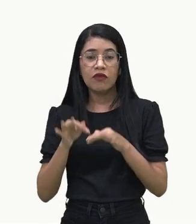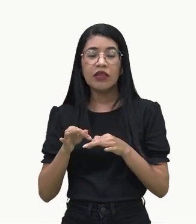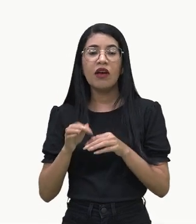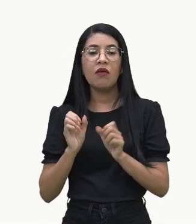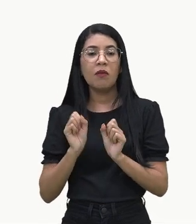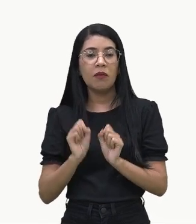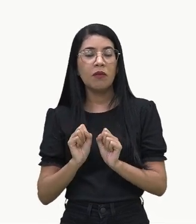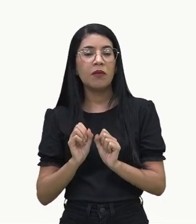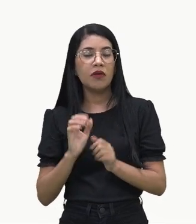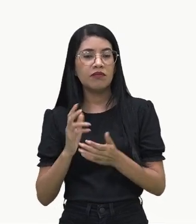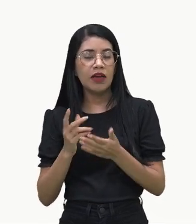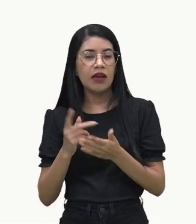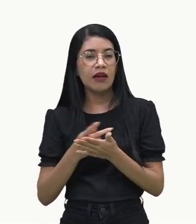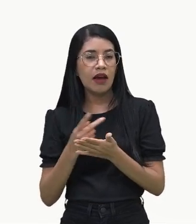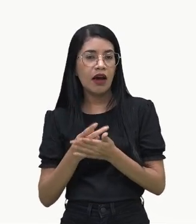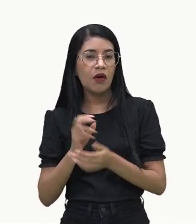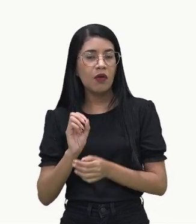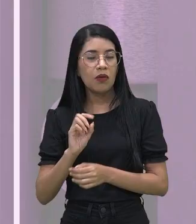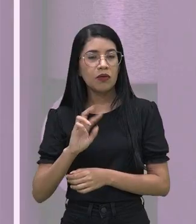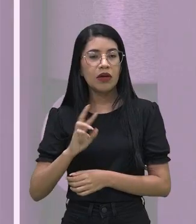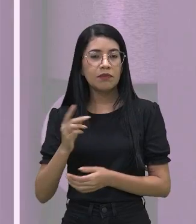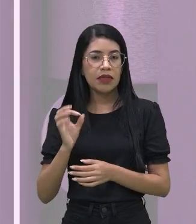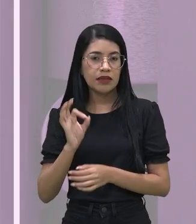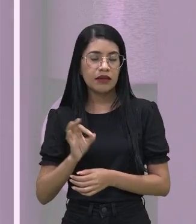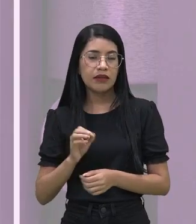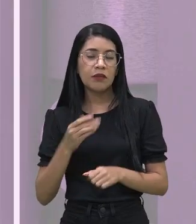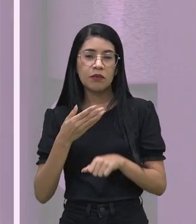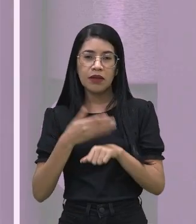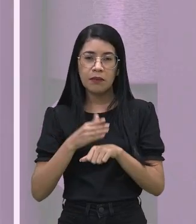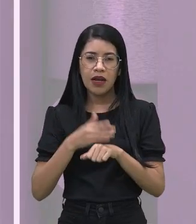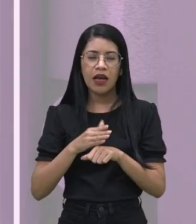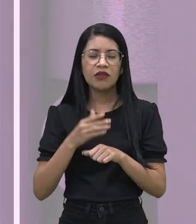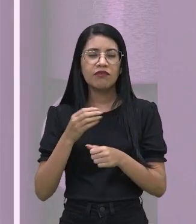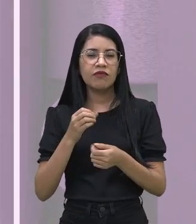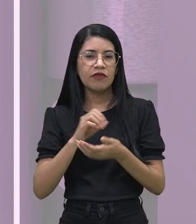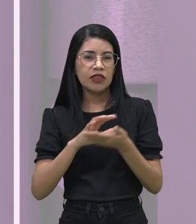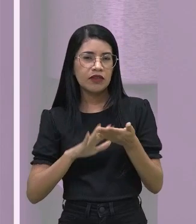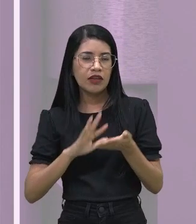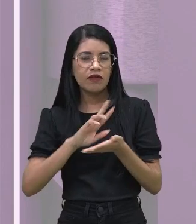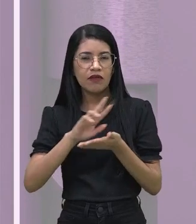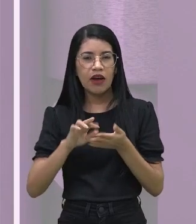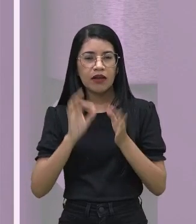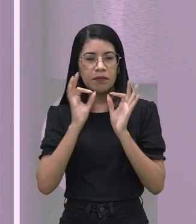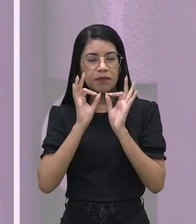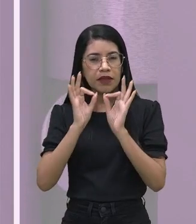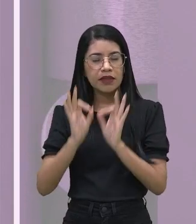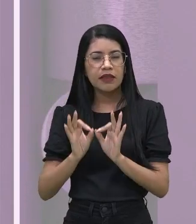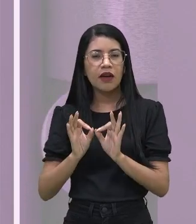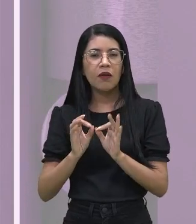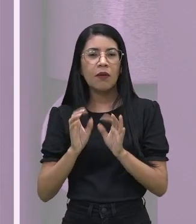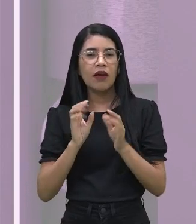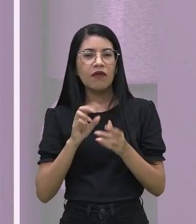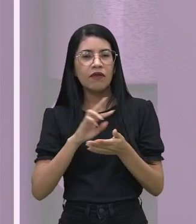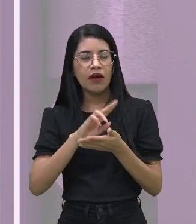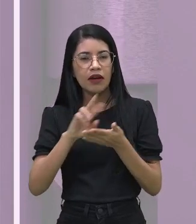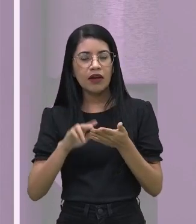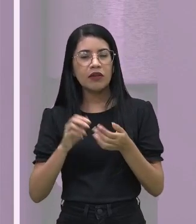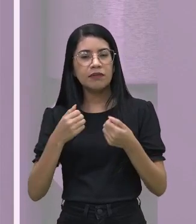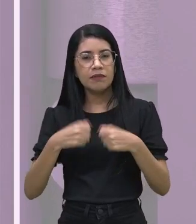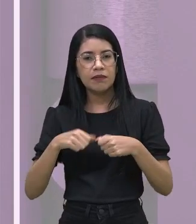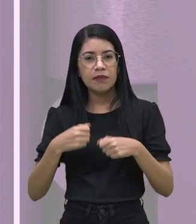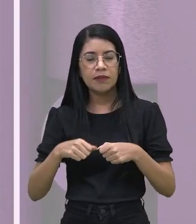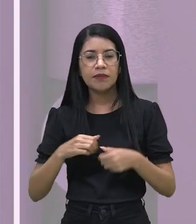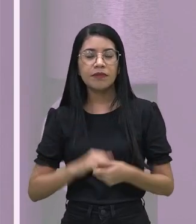dar certo. Então, aí, como nós vimos na prática, não é? Tendo ali cuidado com todas as observações que são